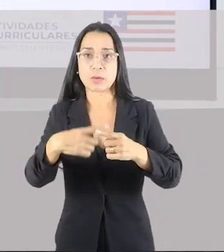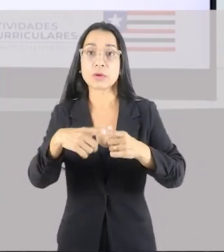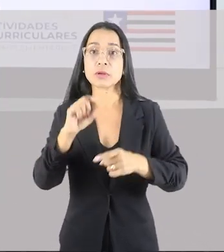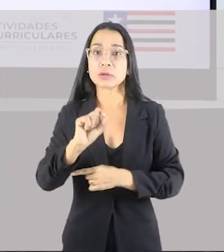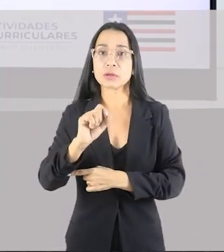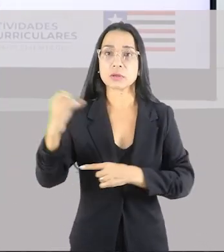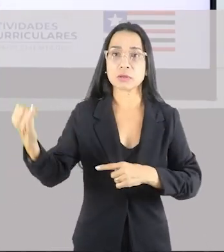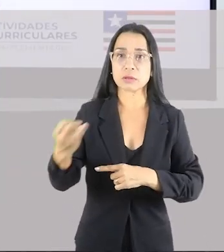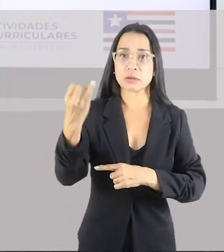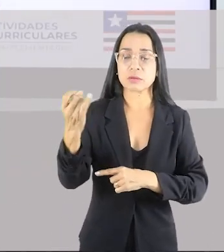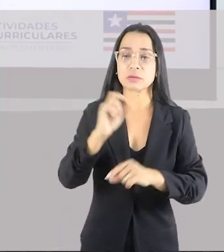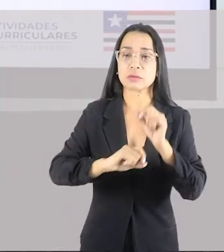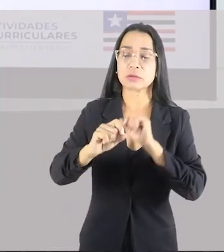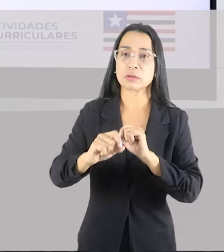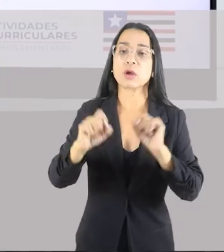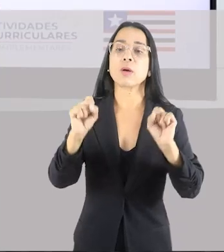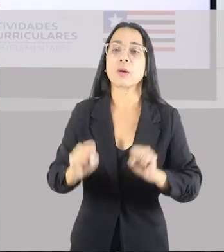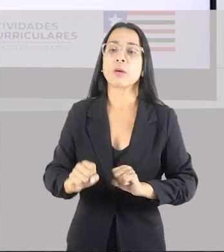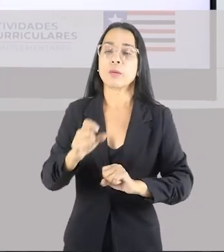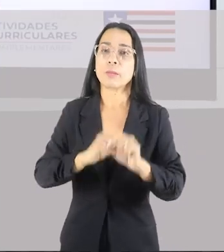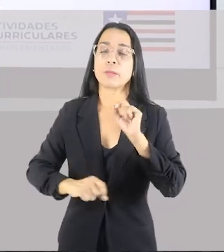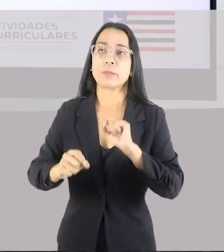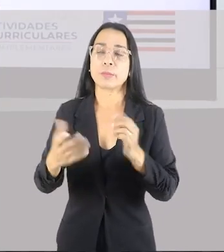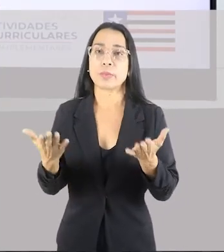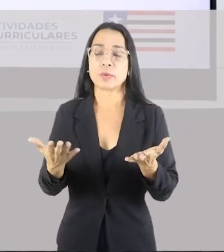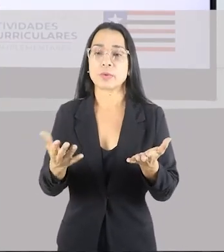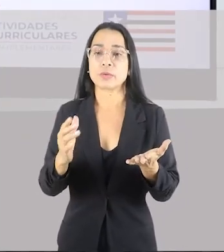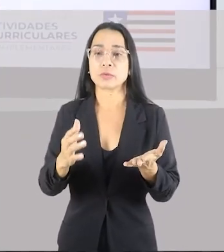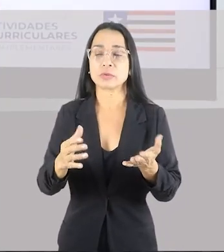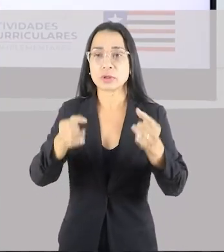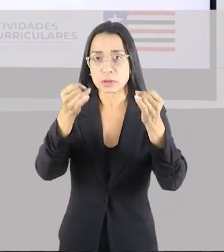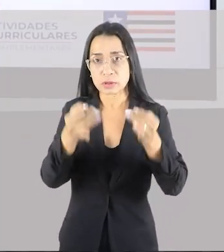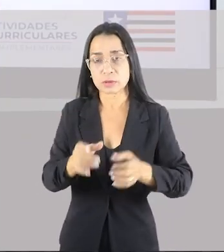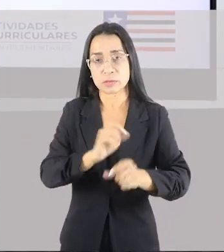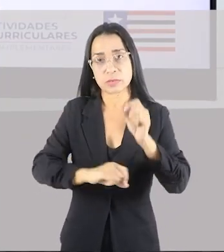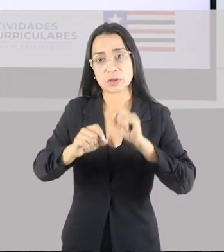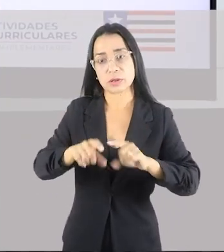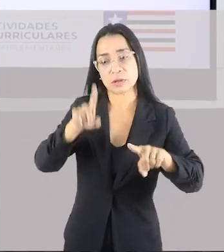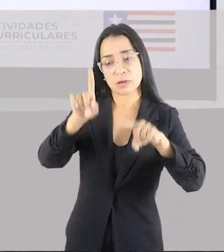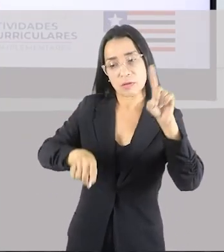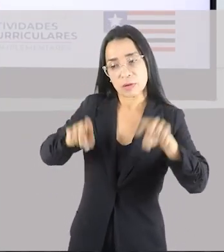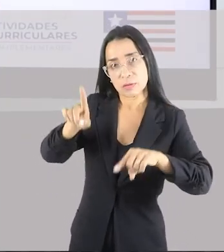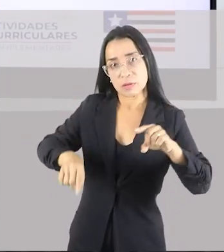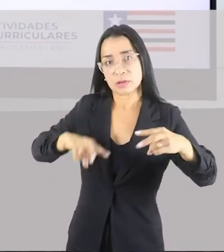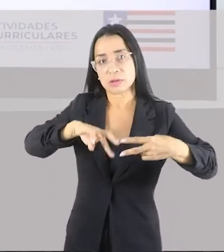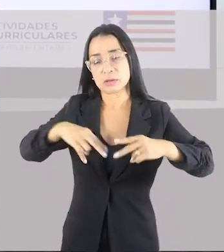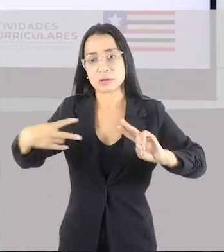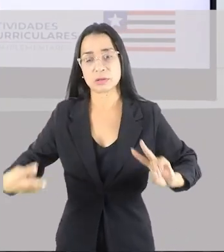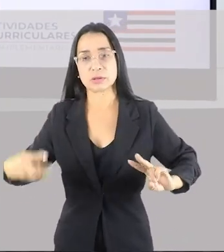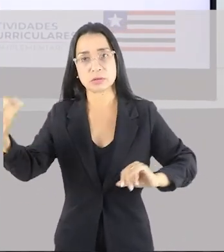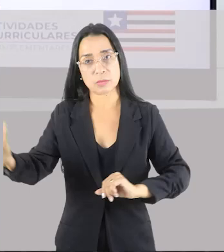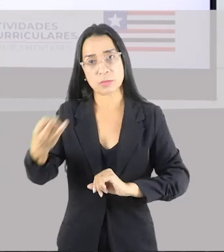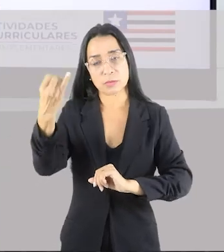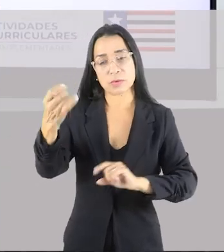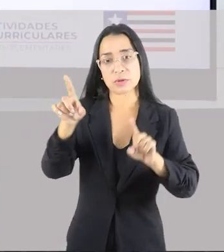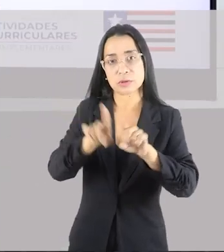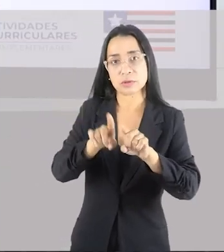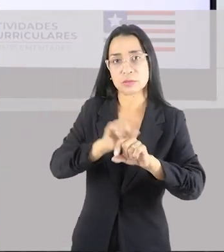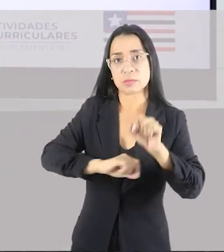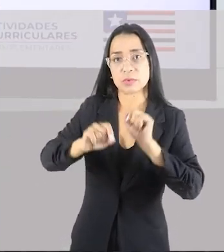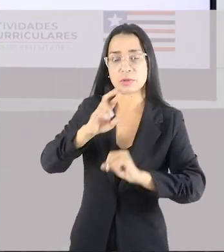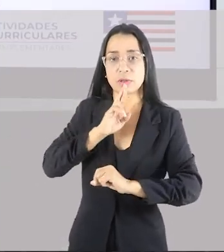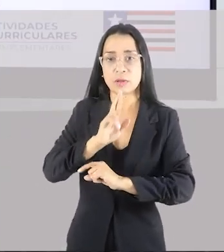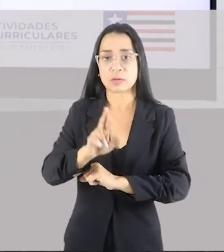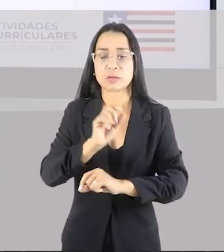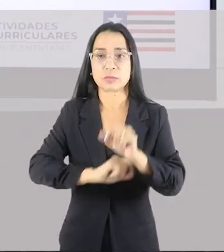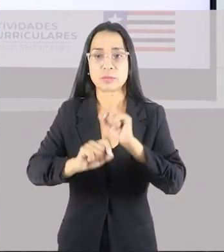é importante? A gente pode ressaltar, né, que a variabilidade genética, ela é muito importante, inclusive nas